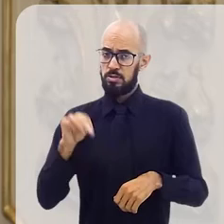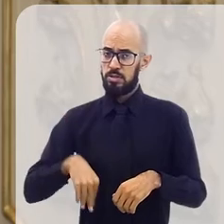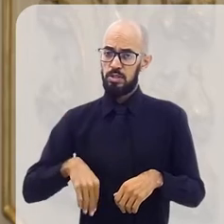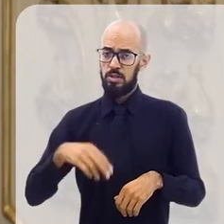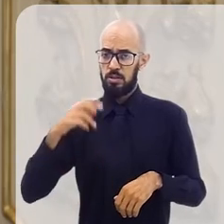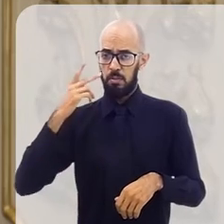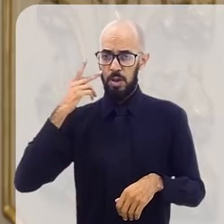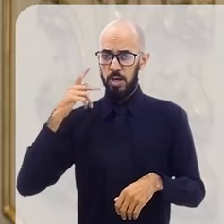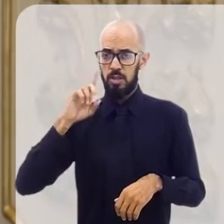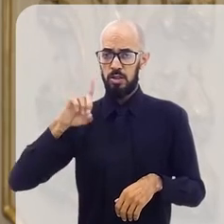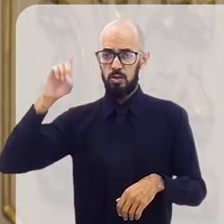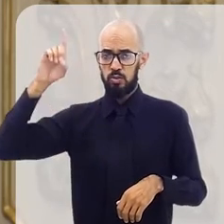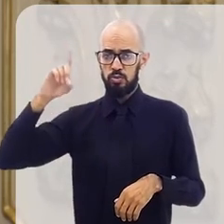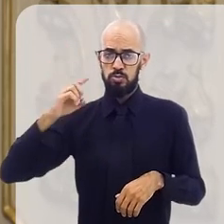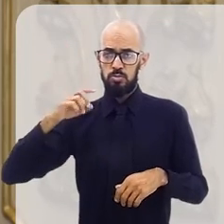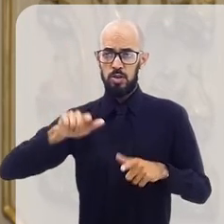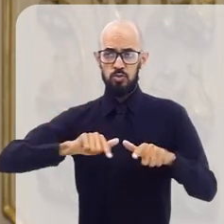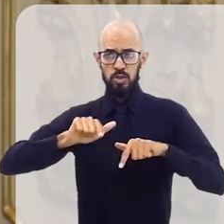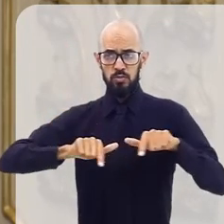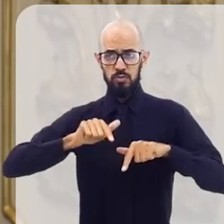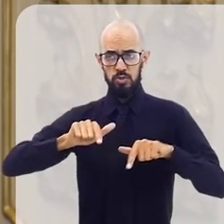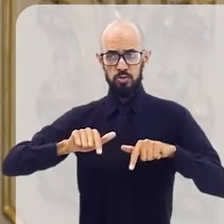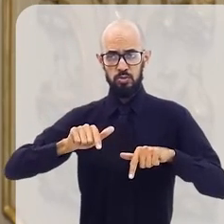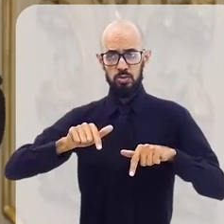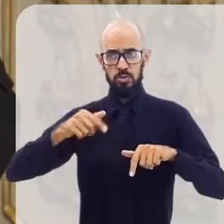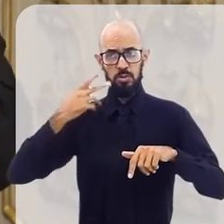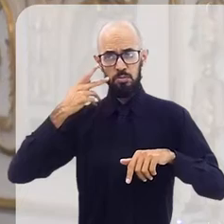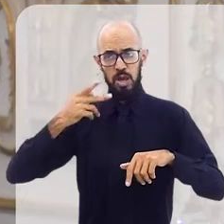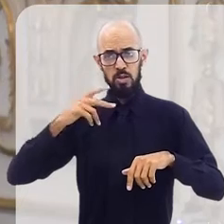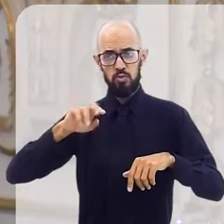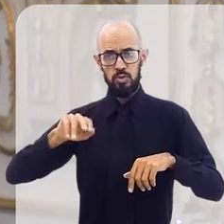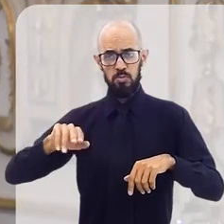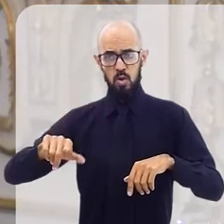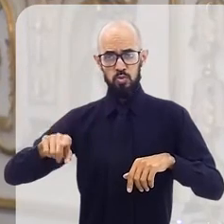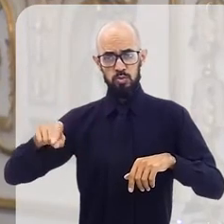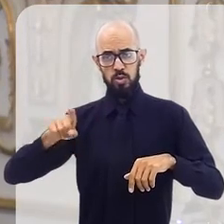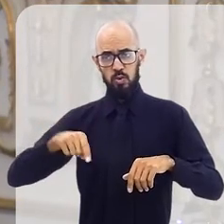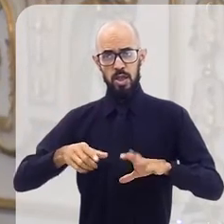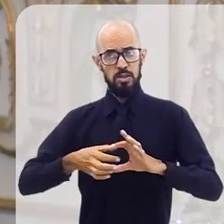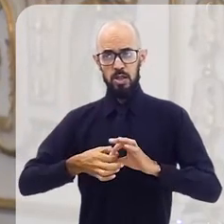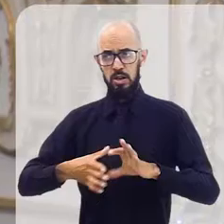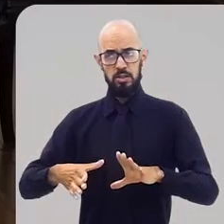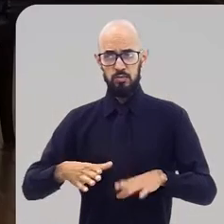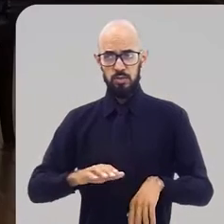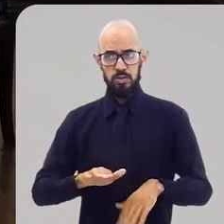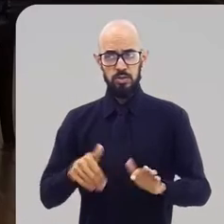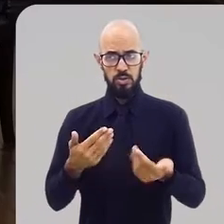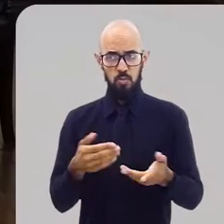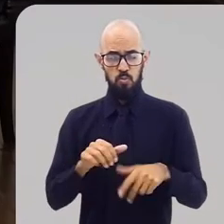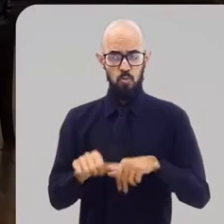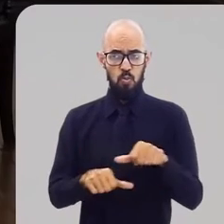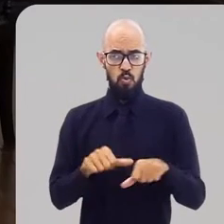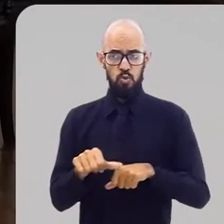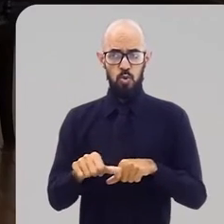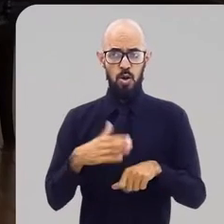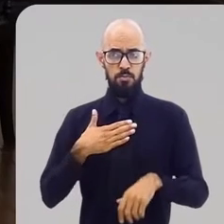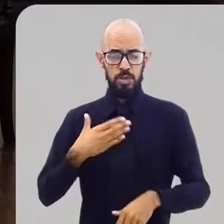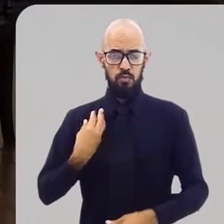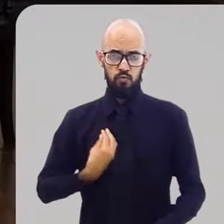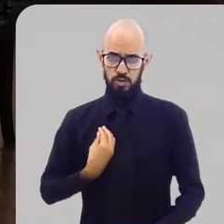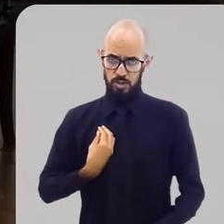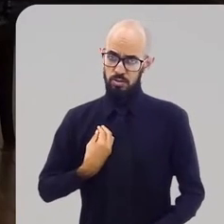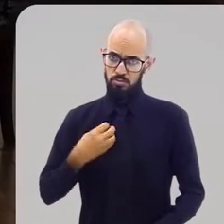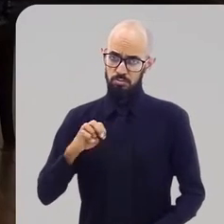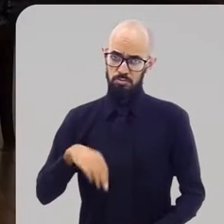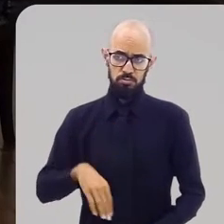para Deus para o serviço para os irmãos é então está nessa disponibilidade então mudou